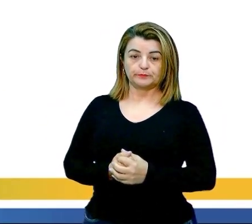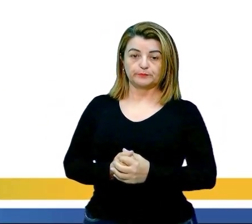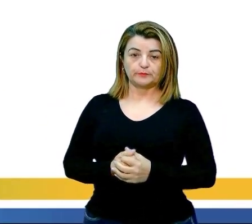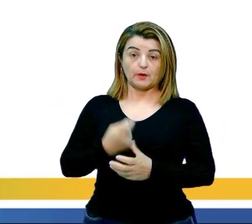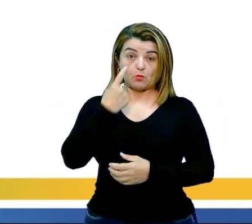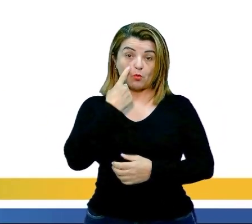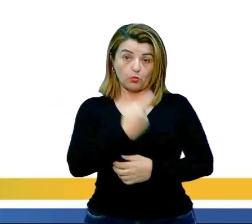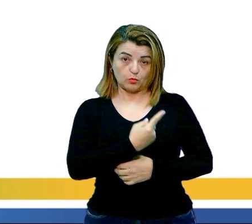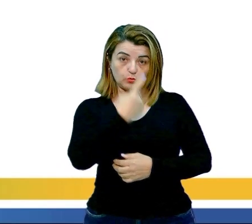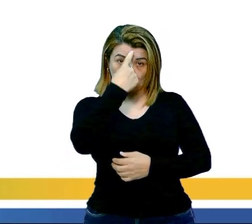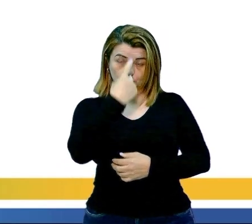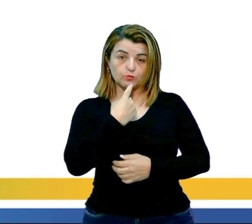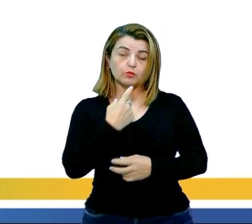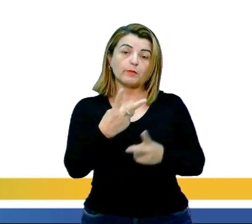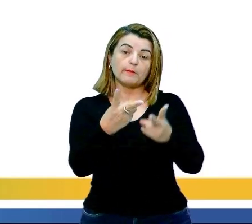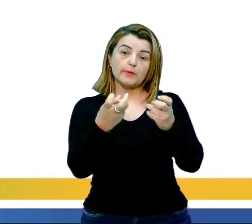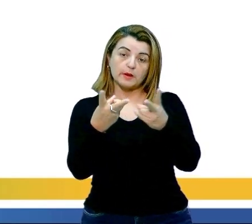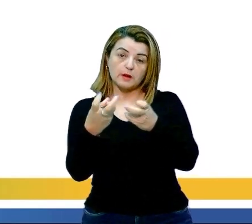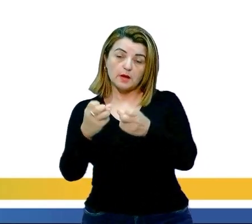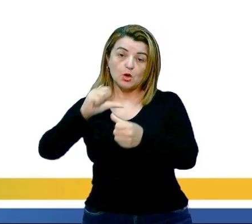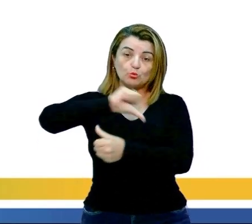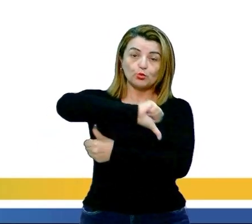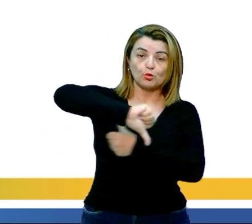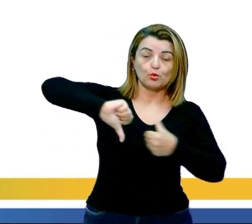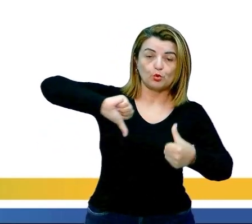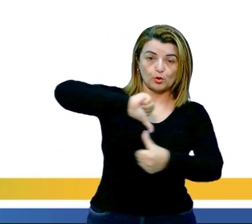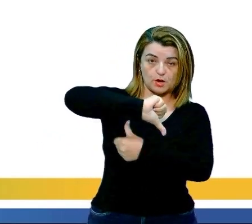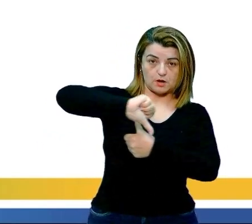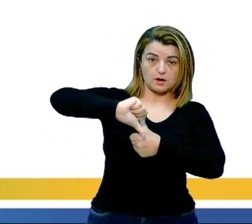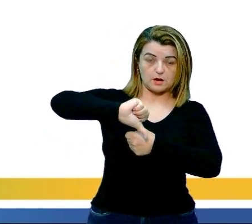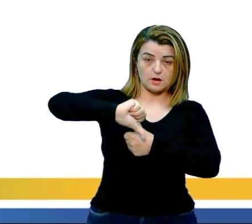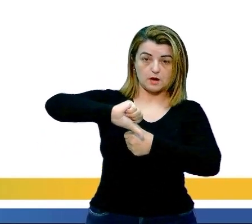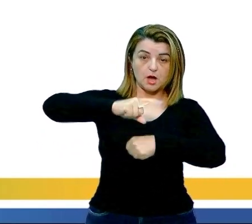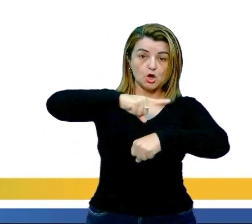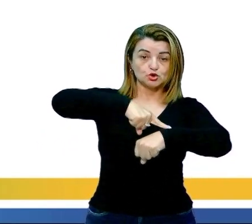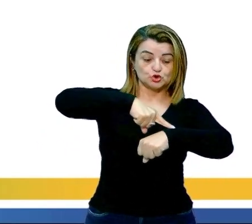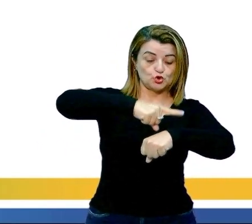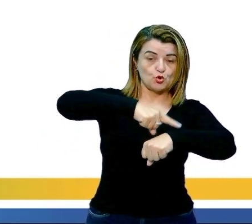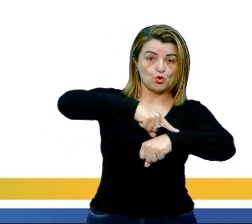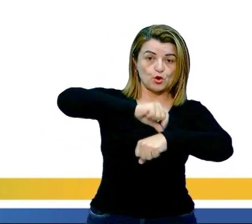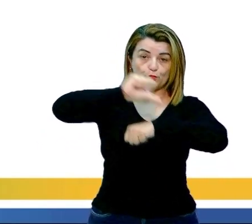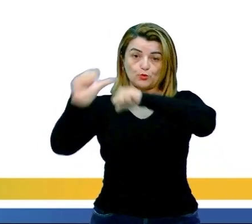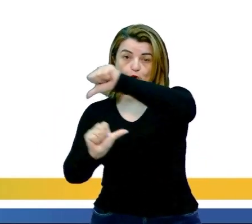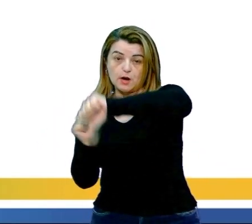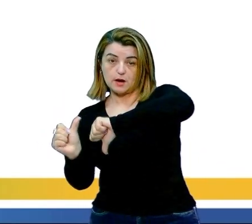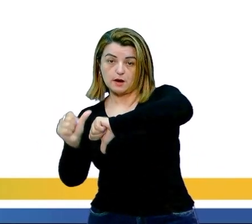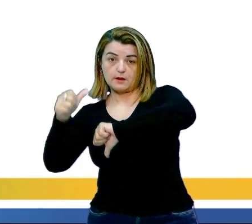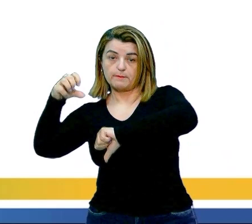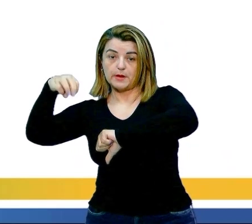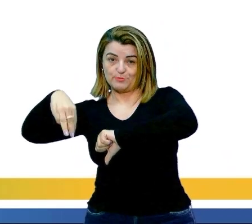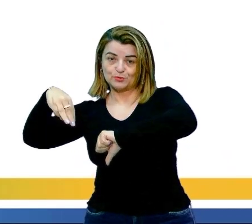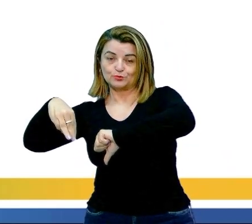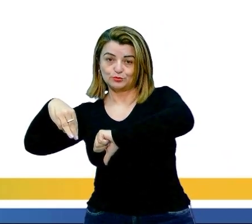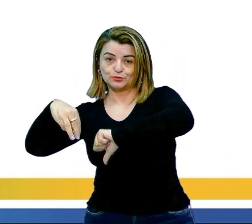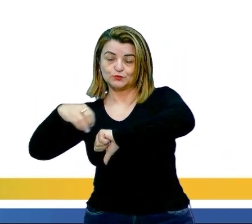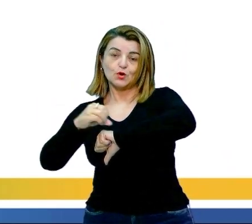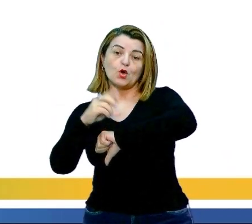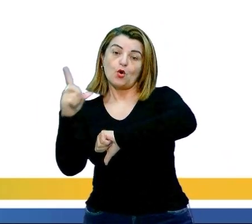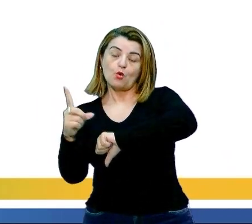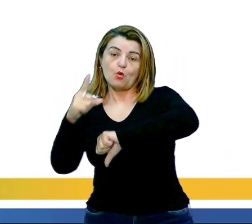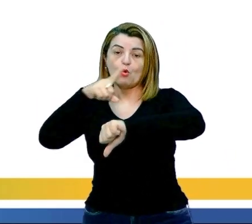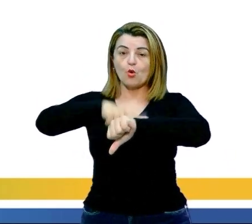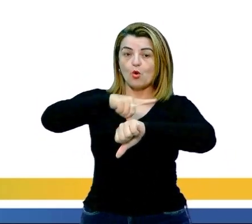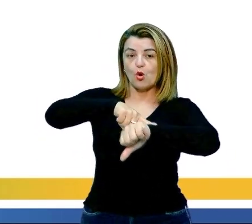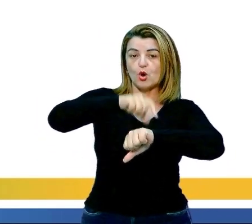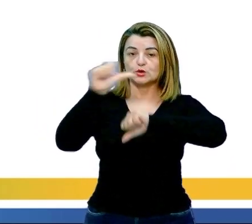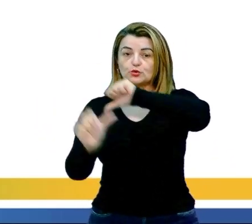Pela imagem, percebemos que converter, tá, de horas para minutos ou horas